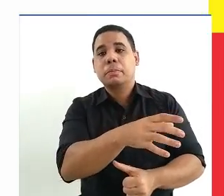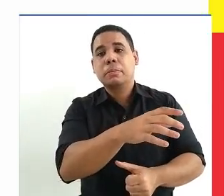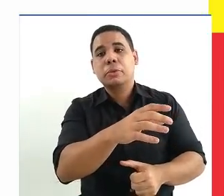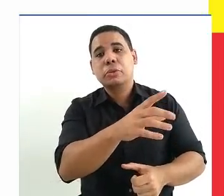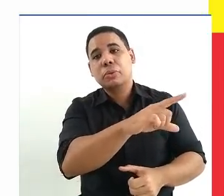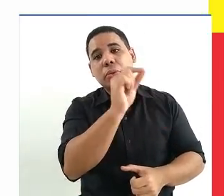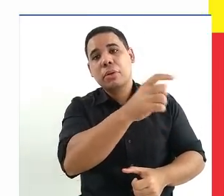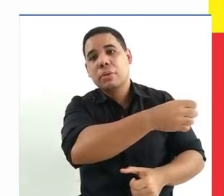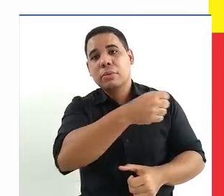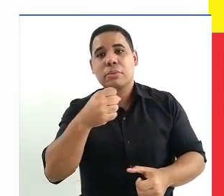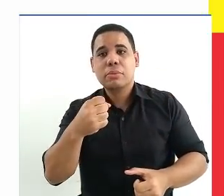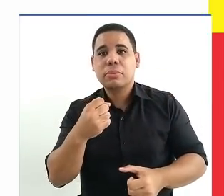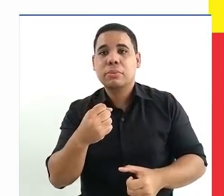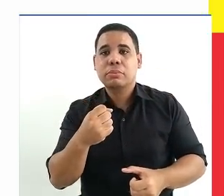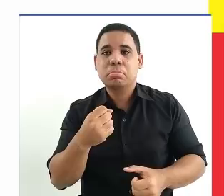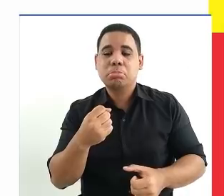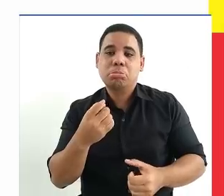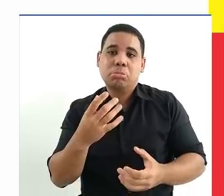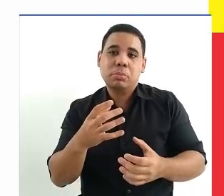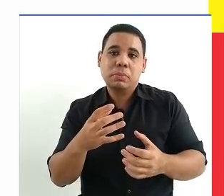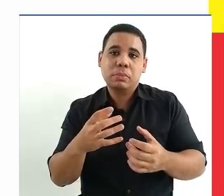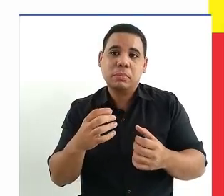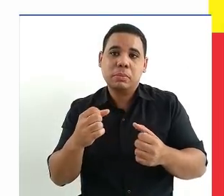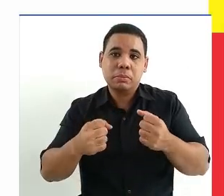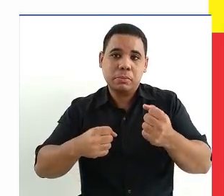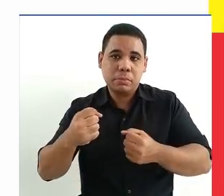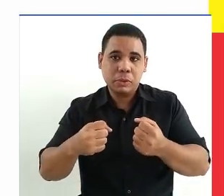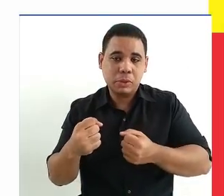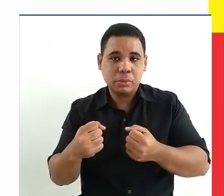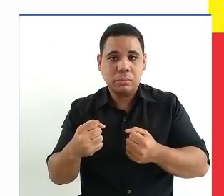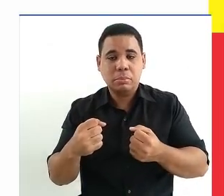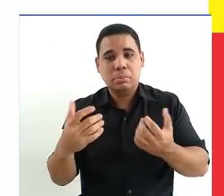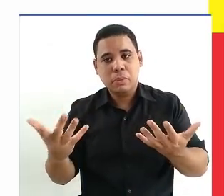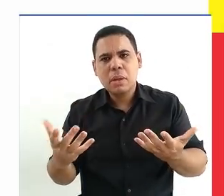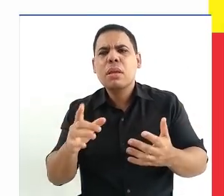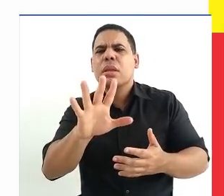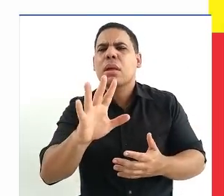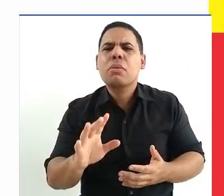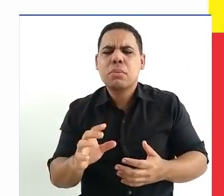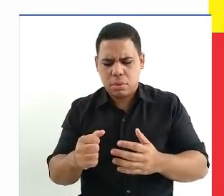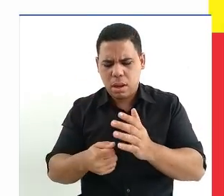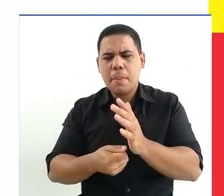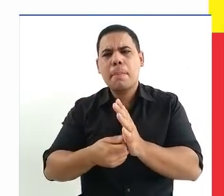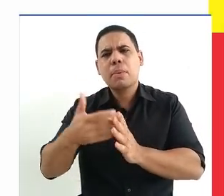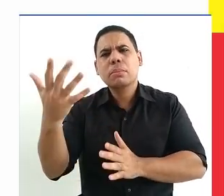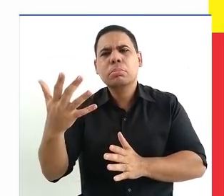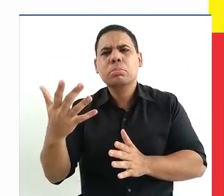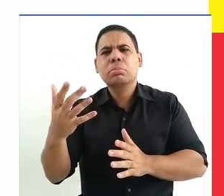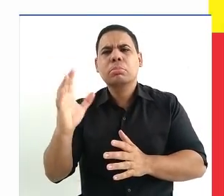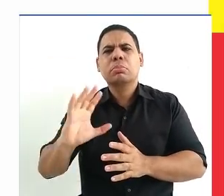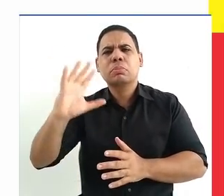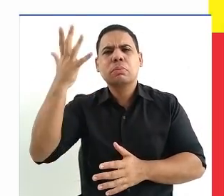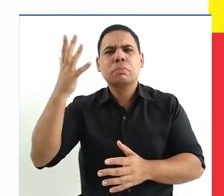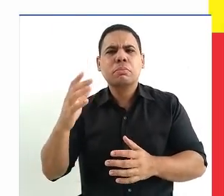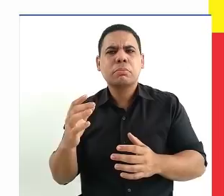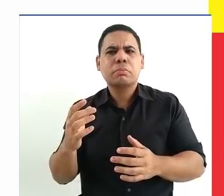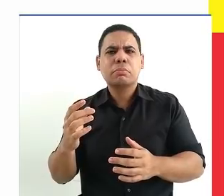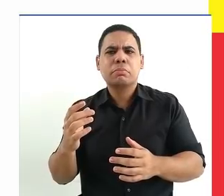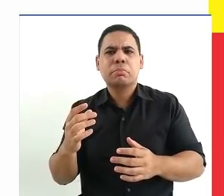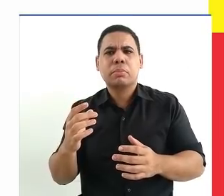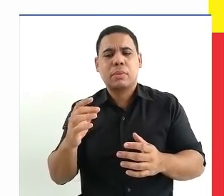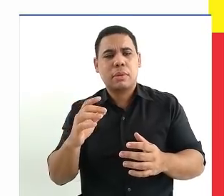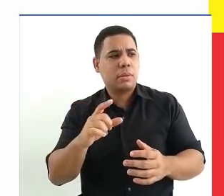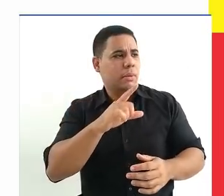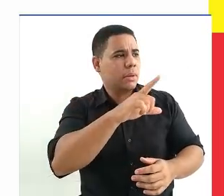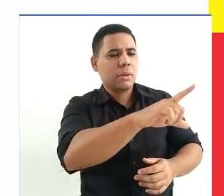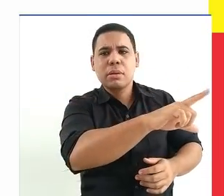depois, ele vai para uma porta com um body. Só que vê só, qual é a probabilidade maior de na primeira escolha dele, ele ter escolhido